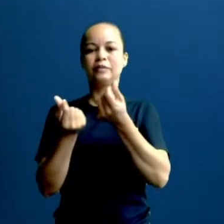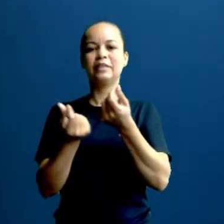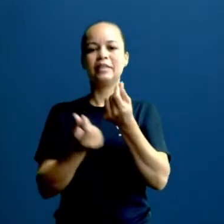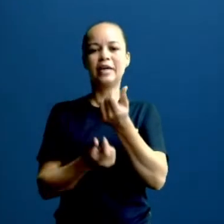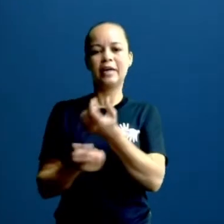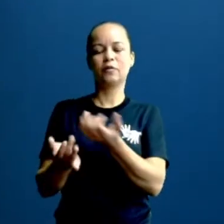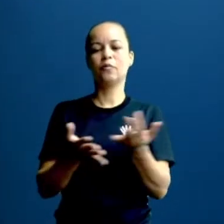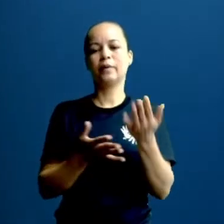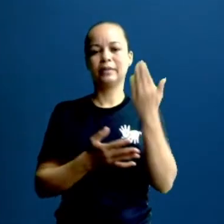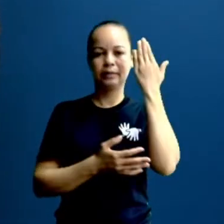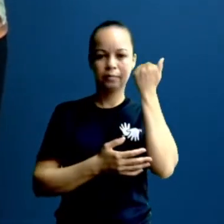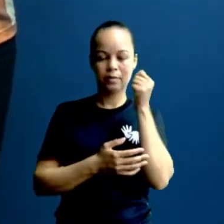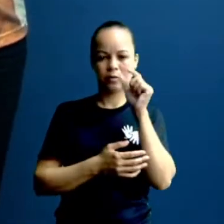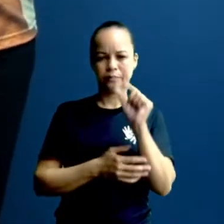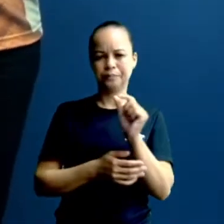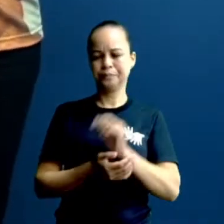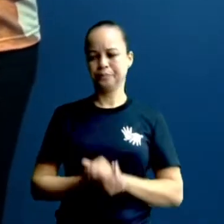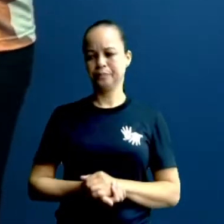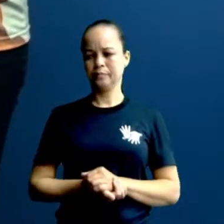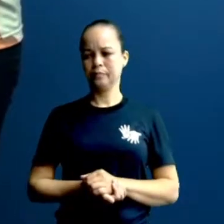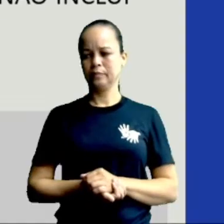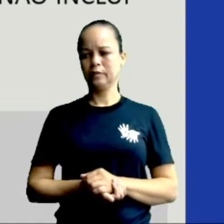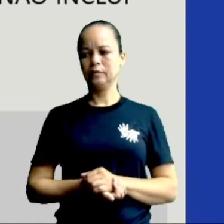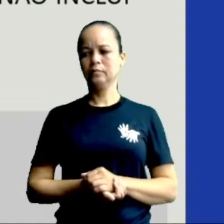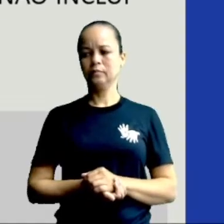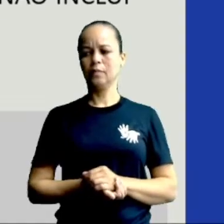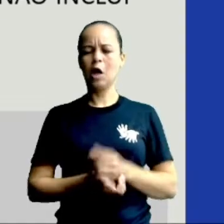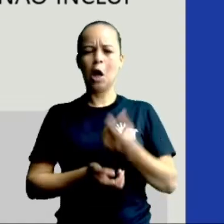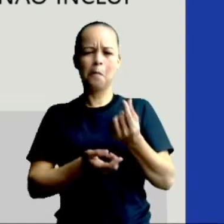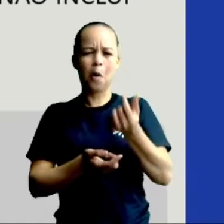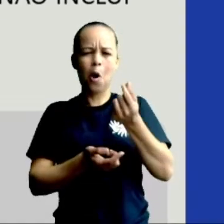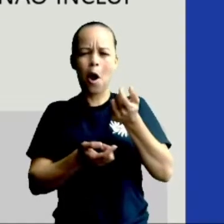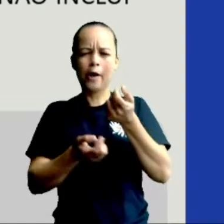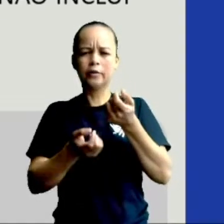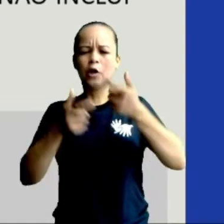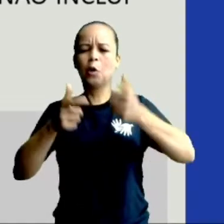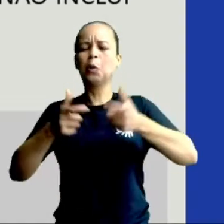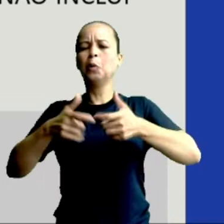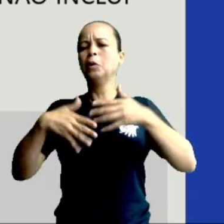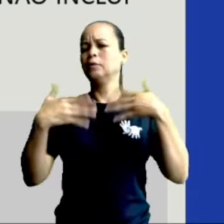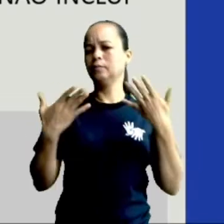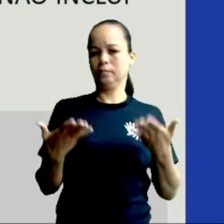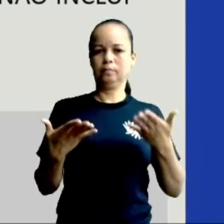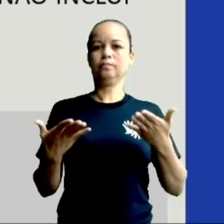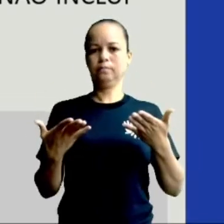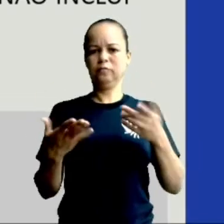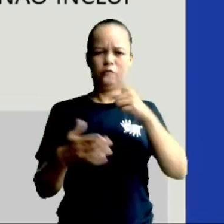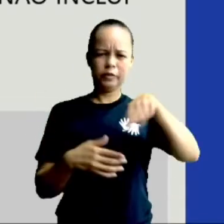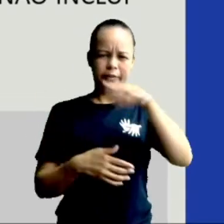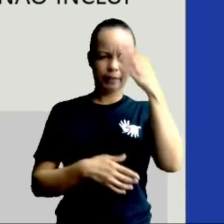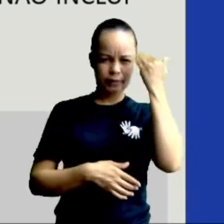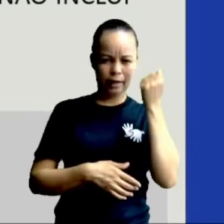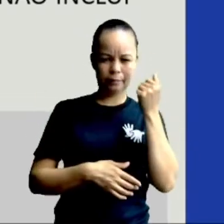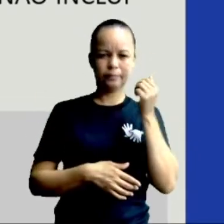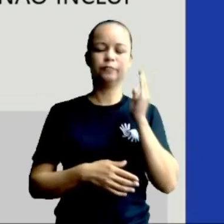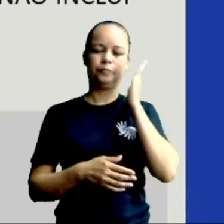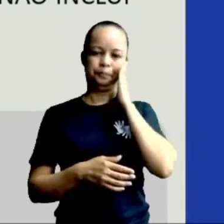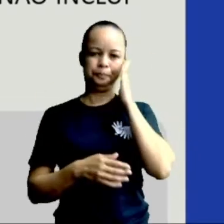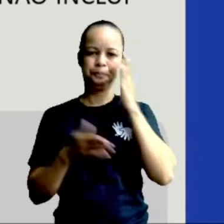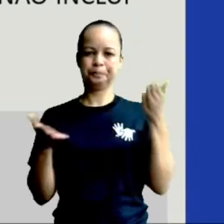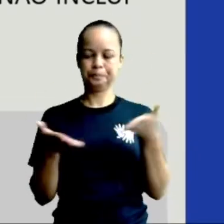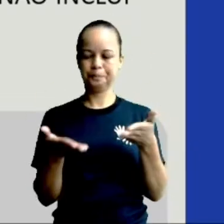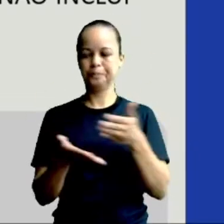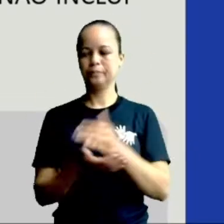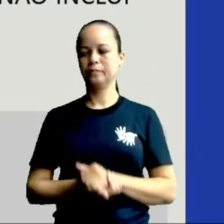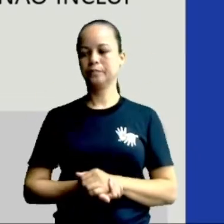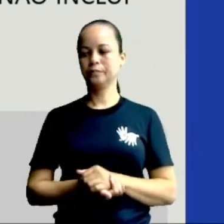para os cálculos, ok? De onde vêm as moedas? Será que vocês sabem de onde vêm as moedas? Então, vamos entender lá. As